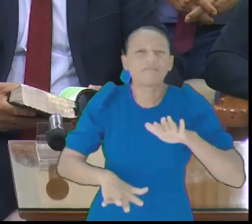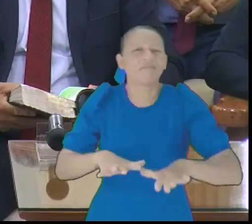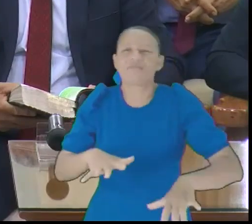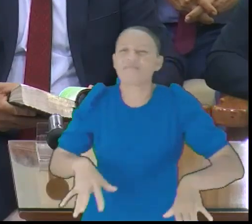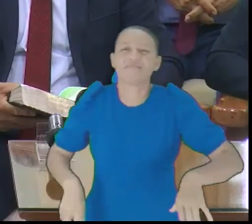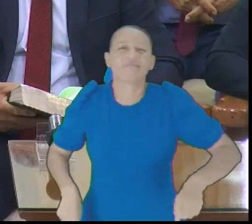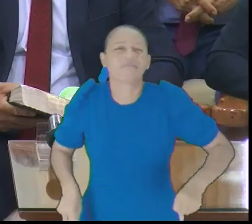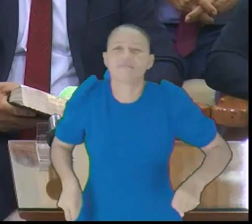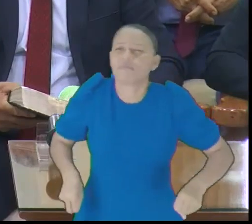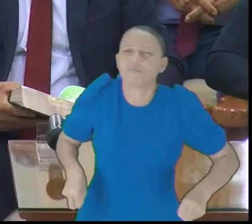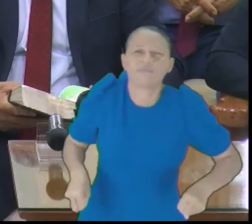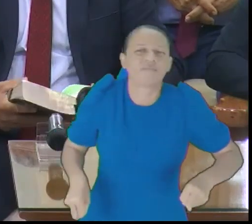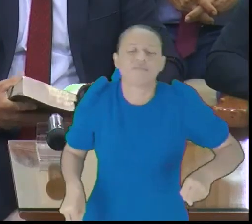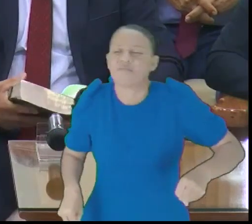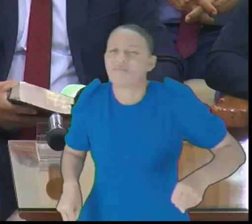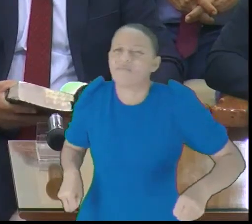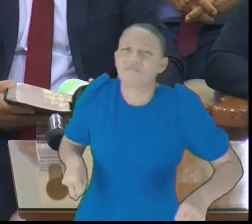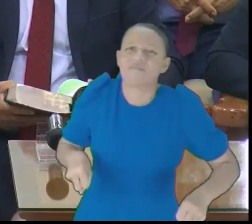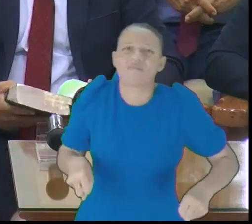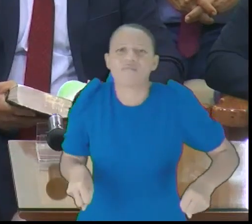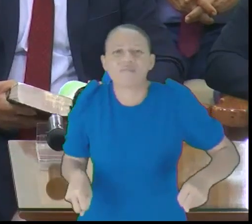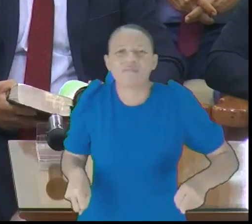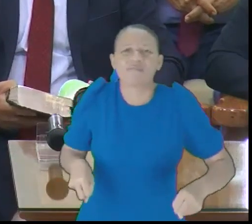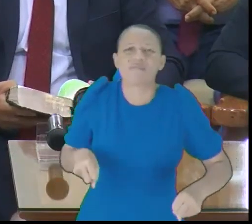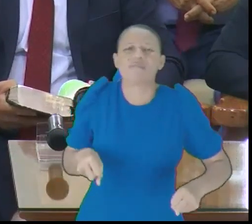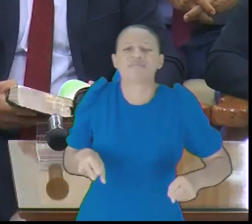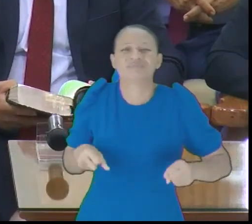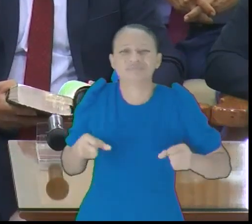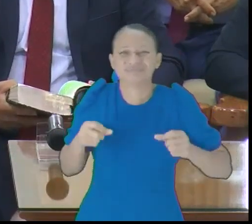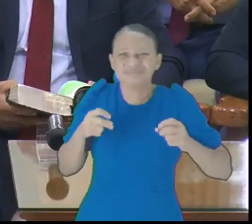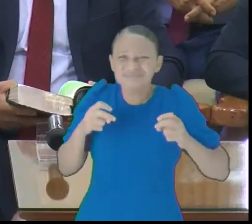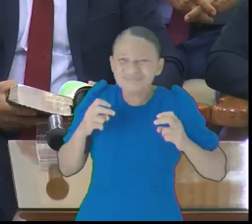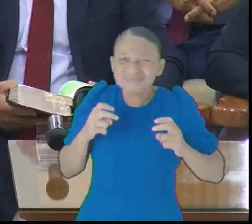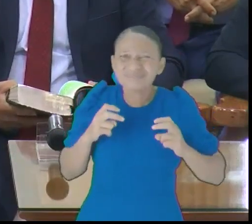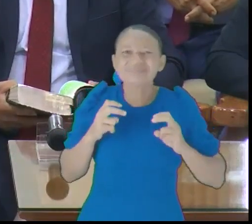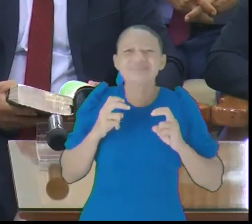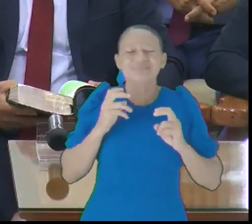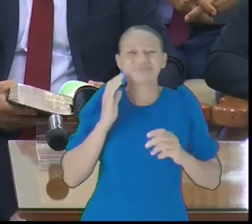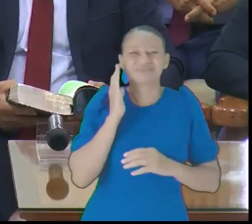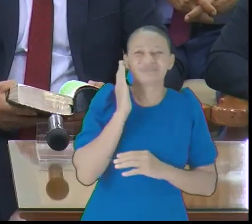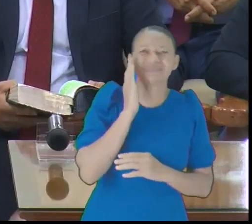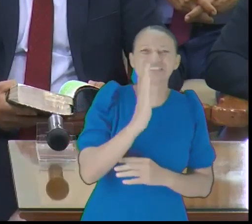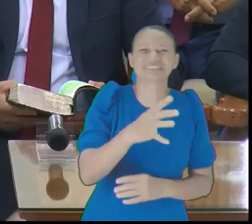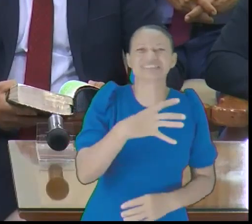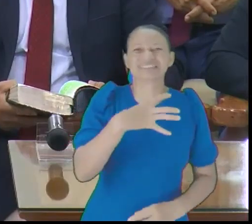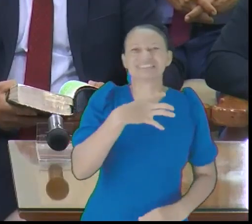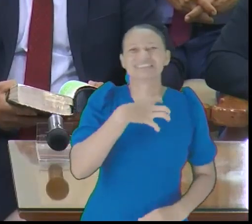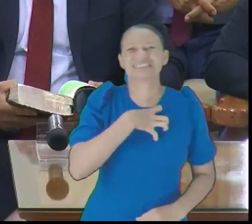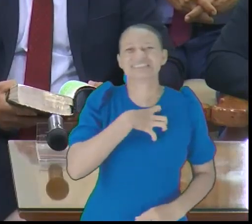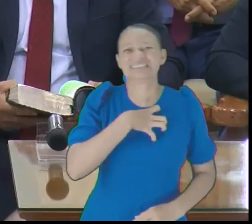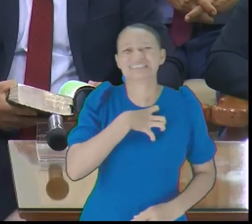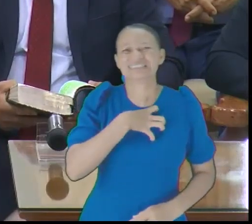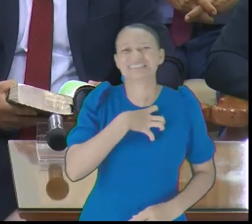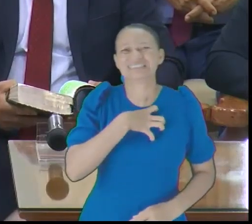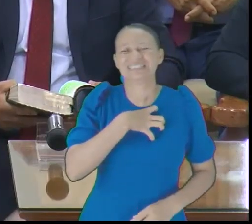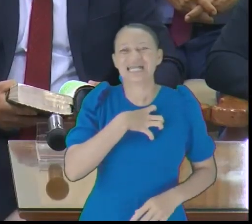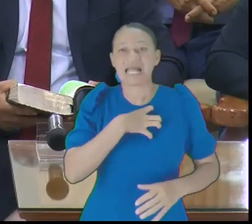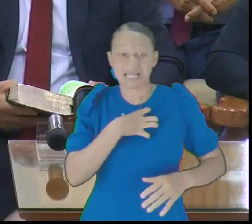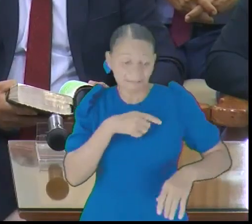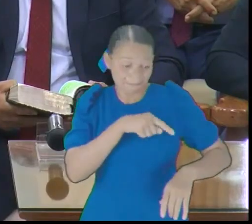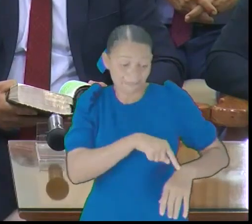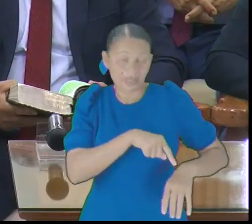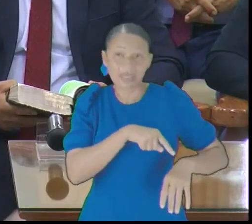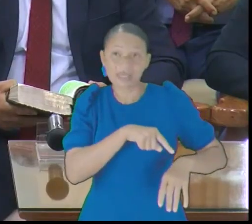direito. E quando a gente entrou por aquele atalho, eu senti quando a mão da pequena